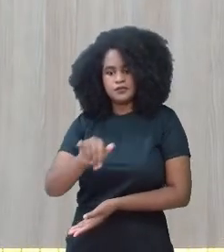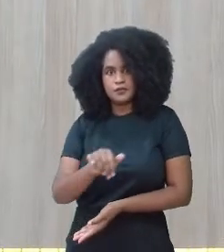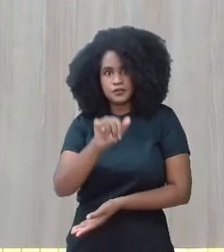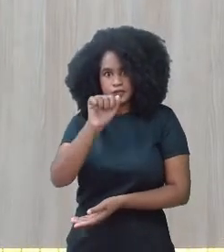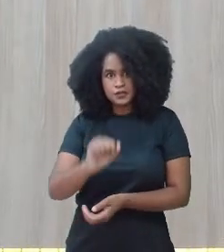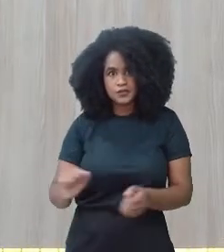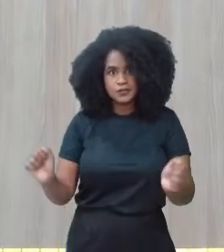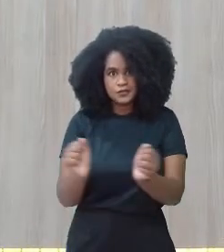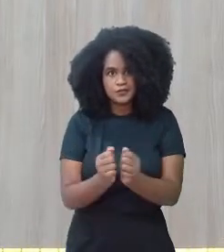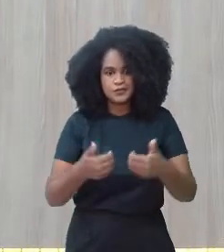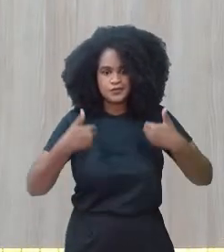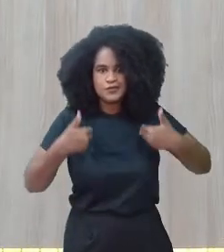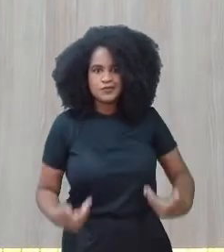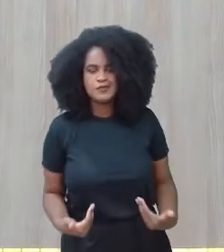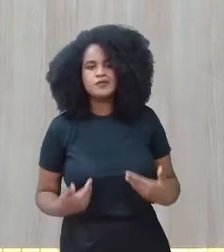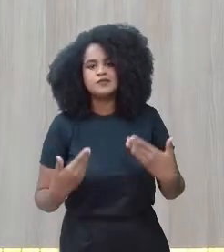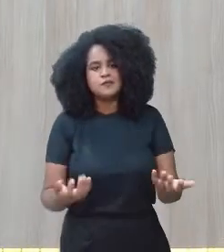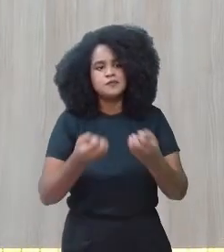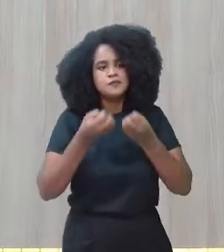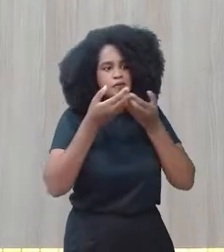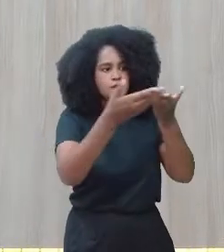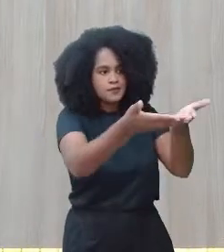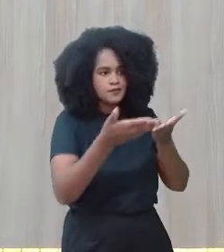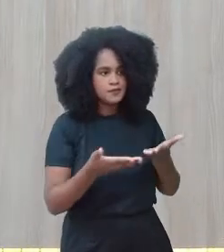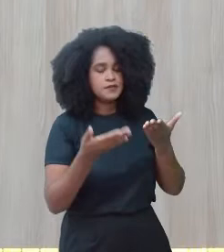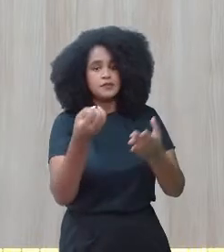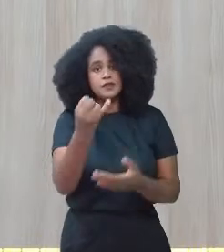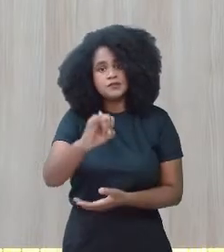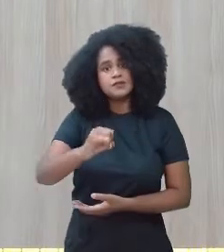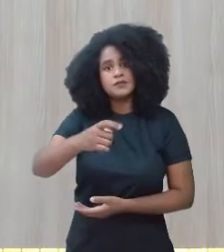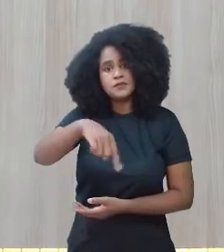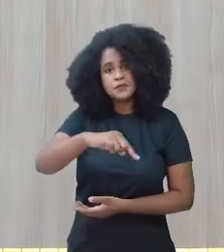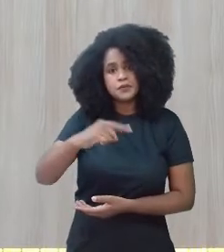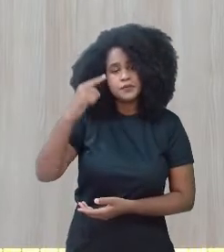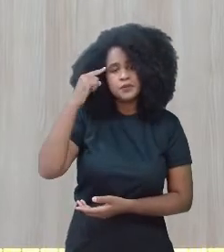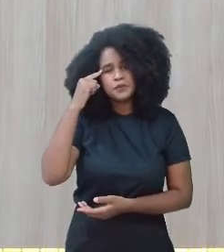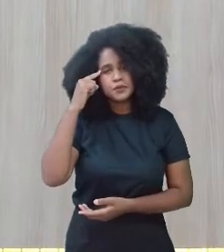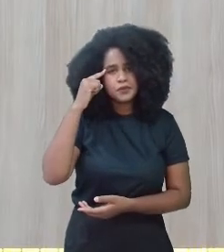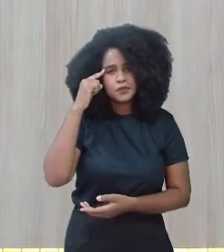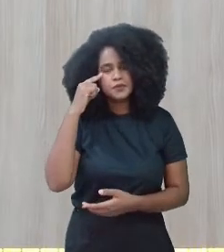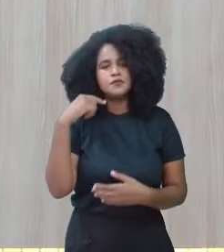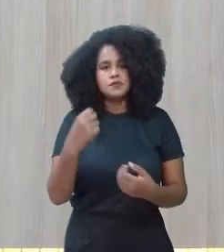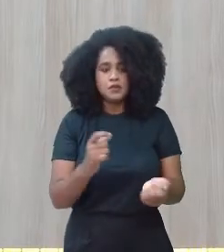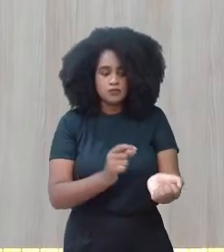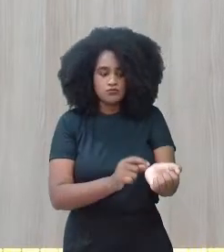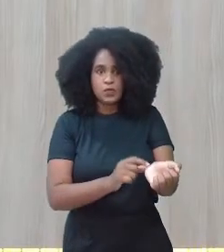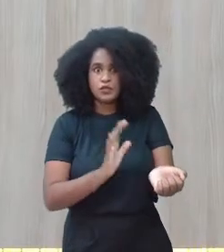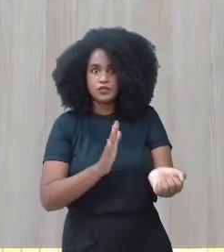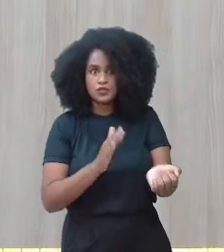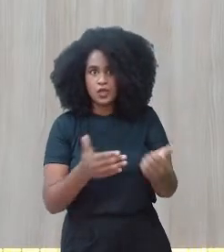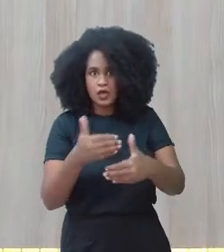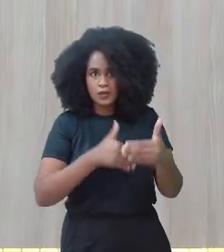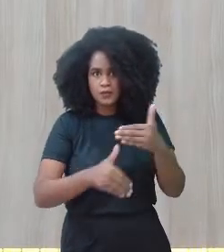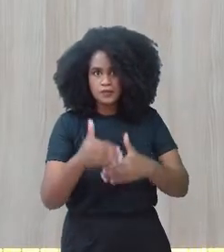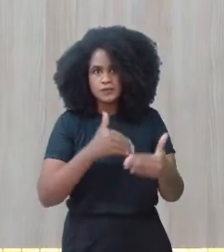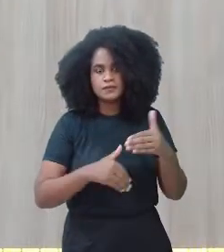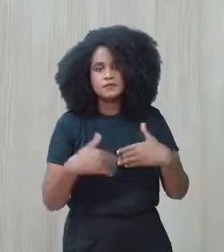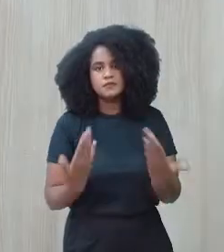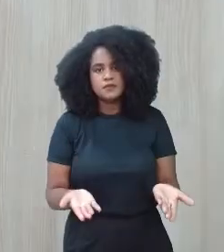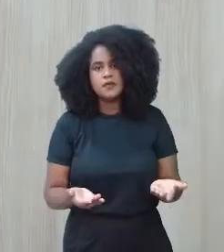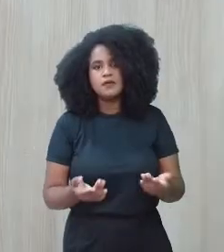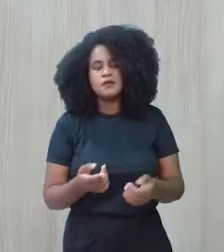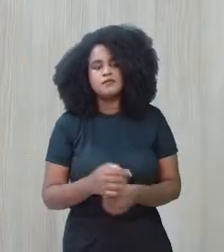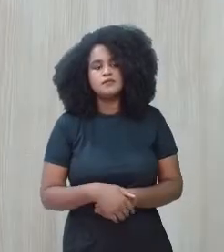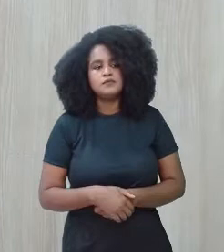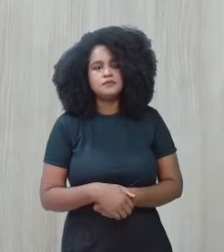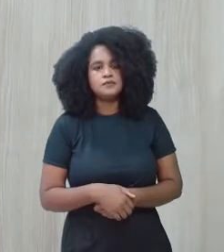acompanhar aí o chat. Caso vocês tenham aí alguma dúvida e estejam logados no aplicativo, que vai me ajudar ela. Bom dia, Nádia. Bom